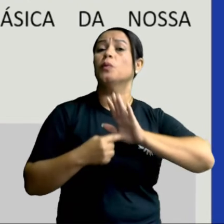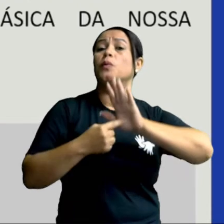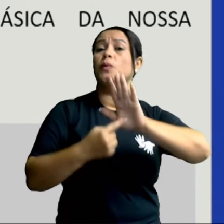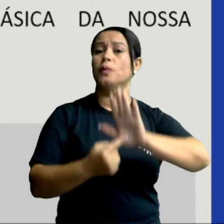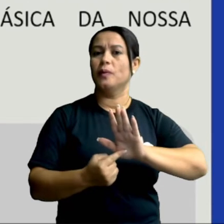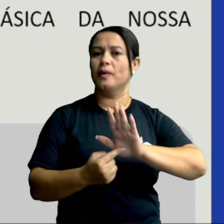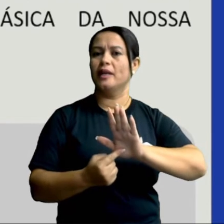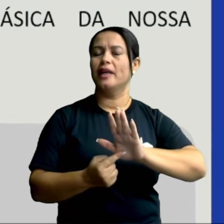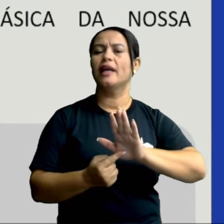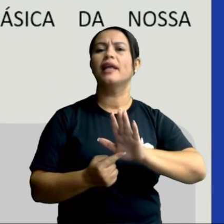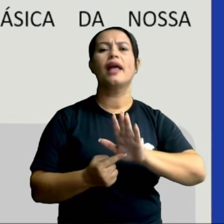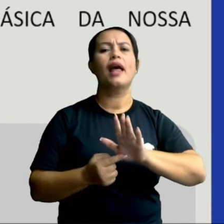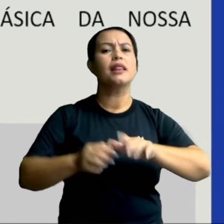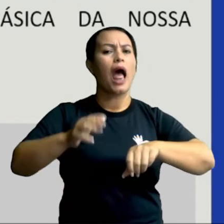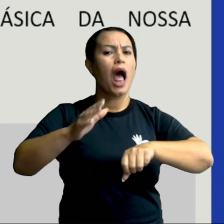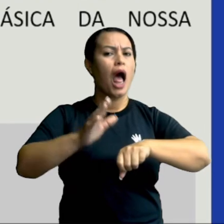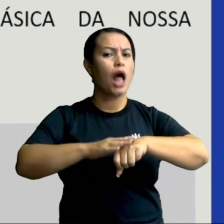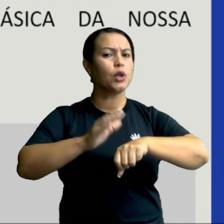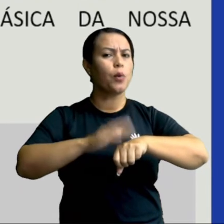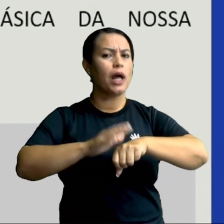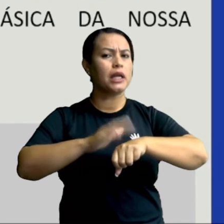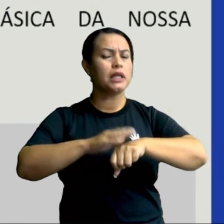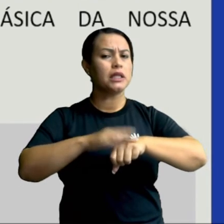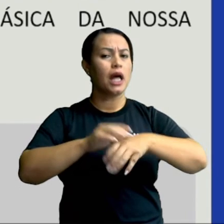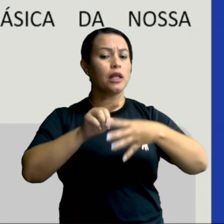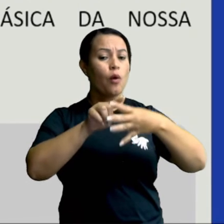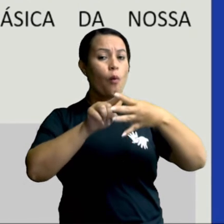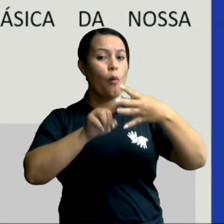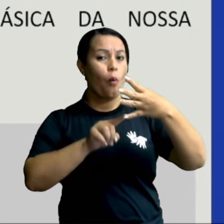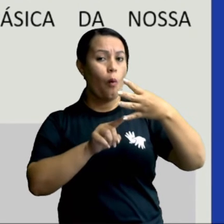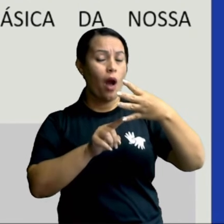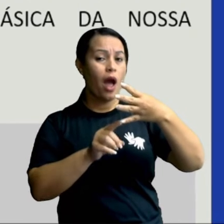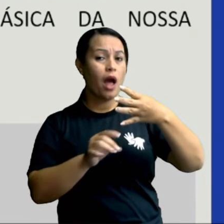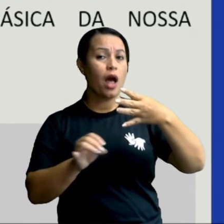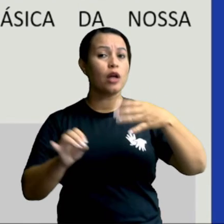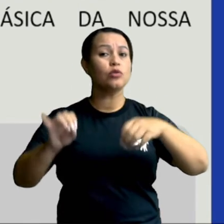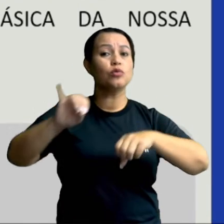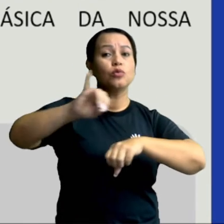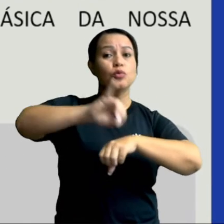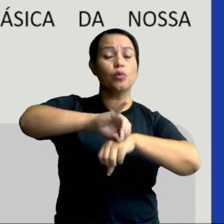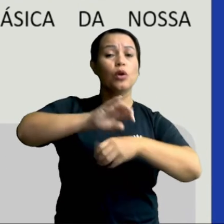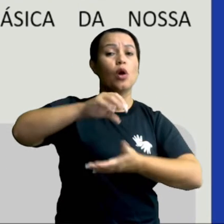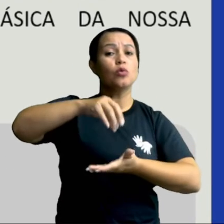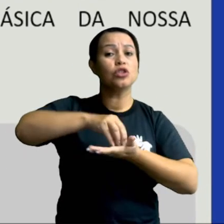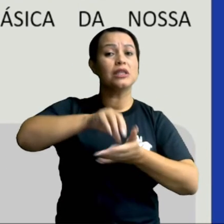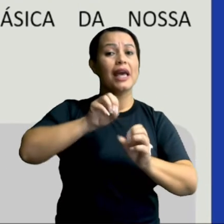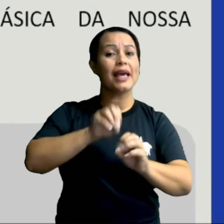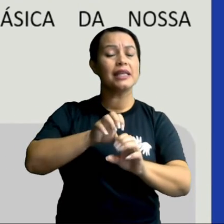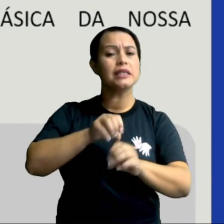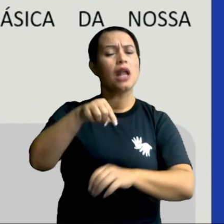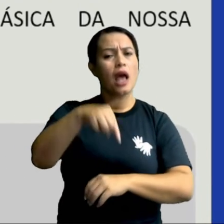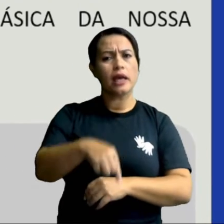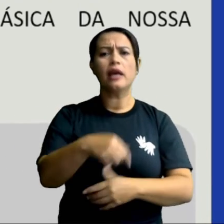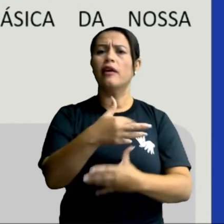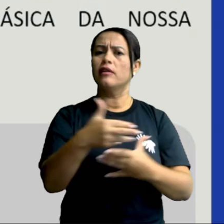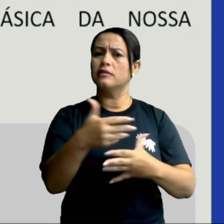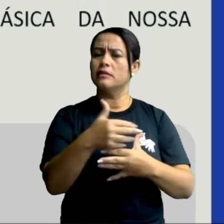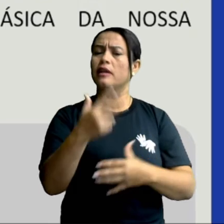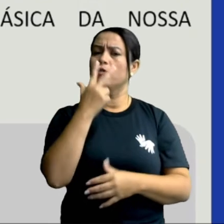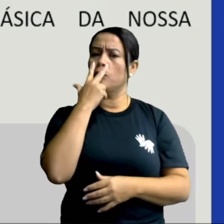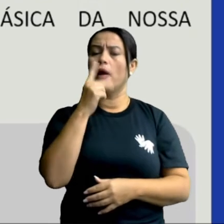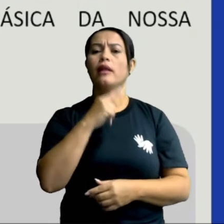na atualidade 4 núcleos de ensino superior. Então, nós temos aqui na nossa cidade